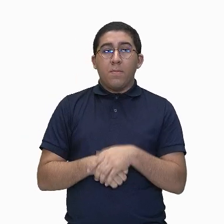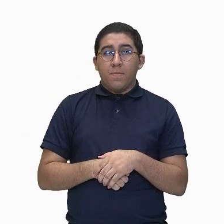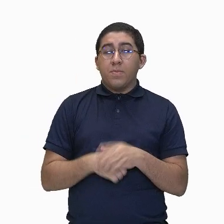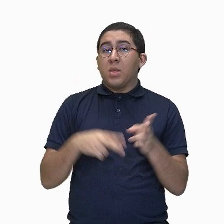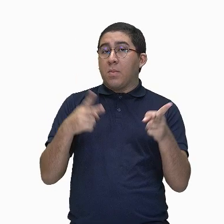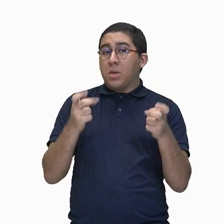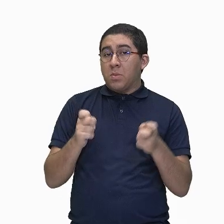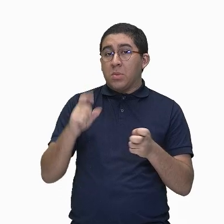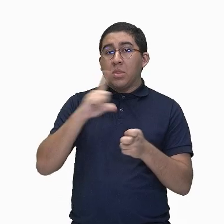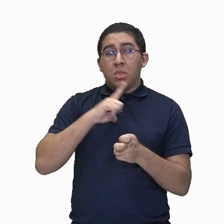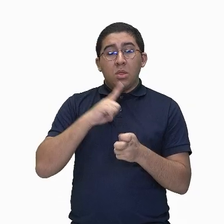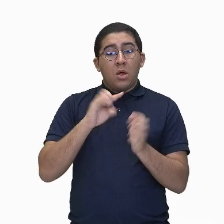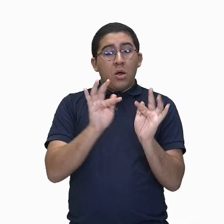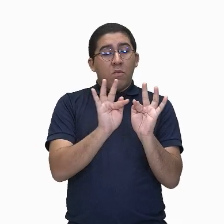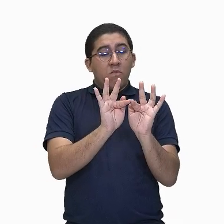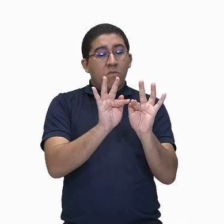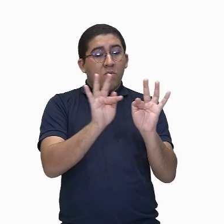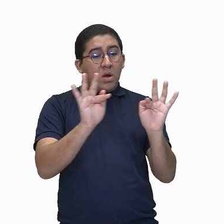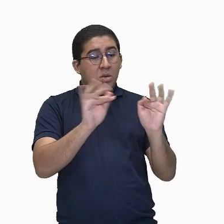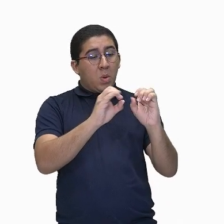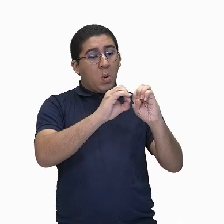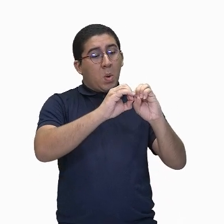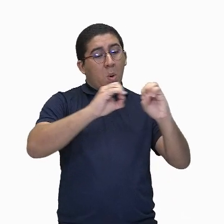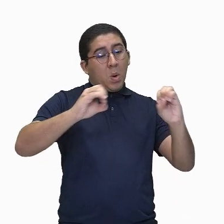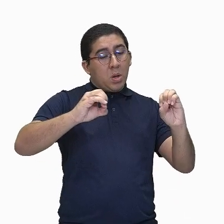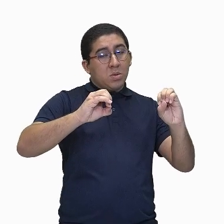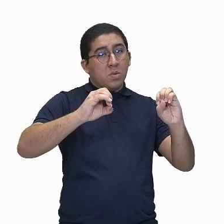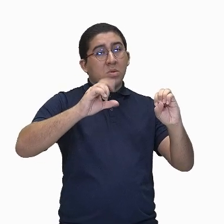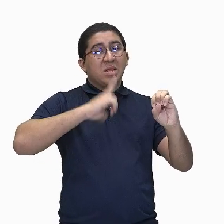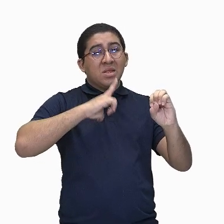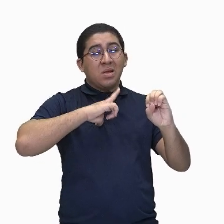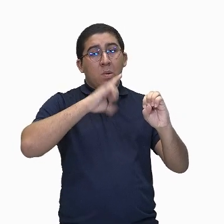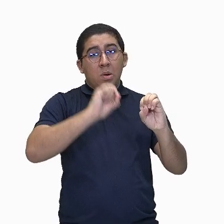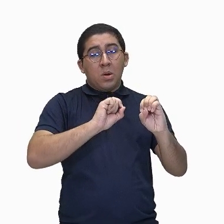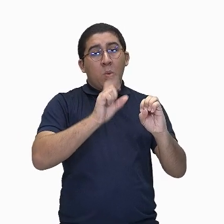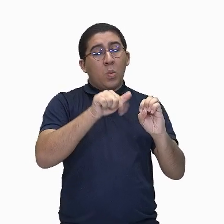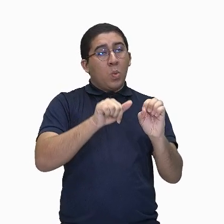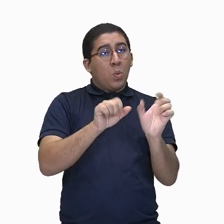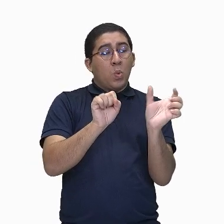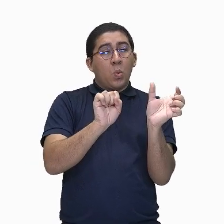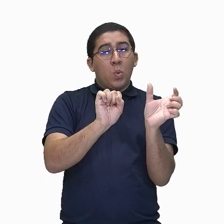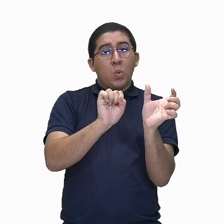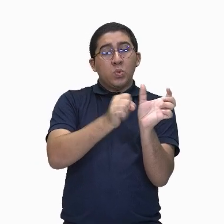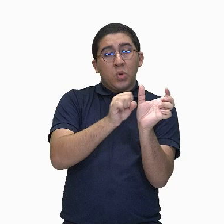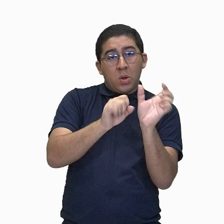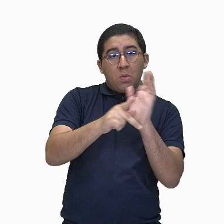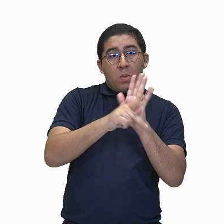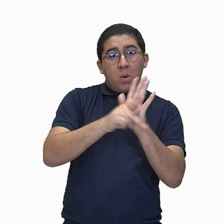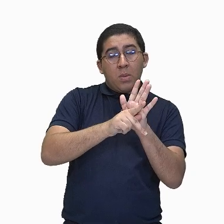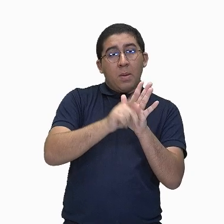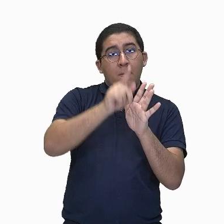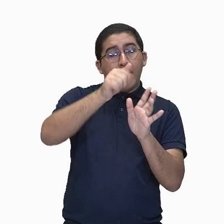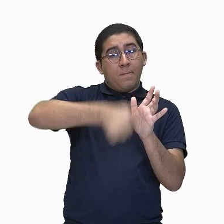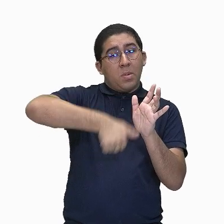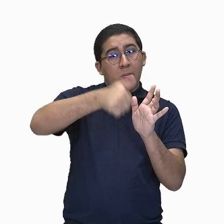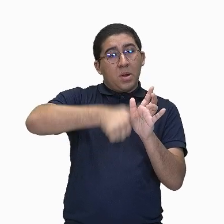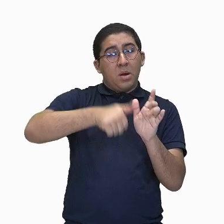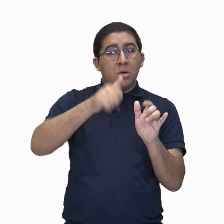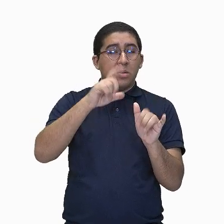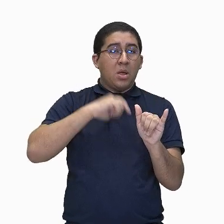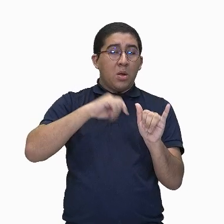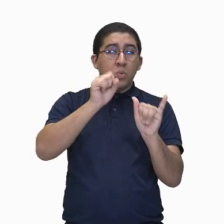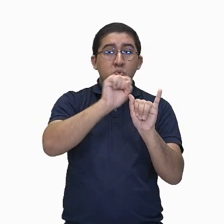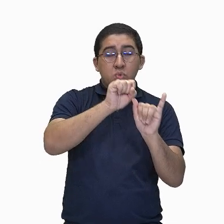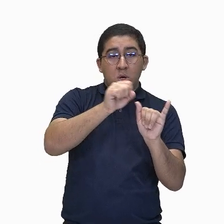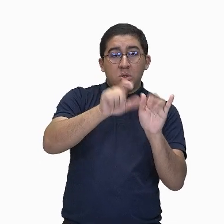é o mesmo sujeito da segunda oração. Ó. Maria estuda muito e Maria trabalha todos os dias.